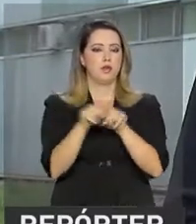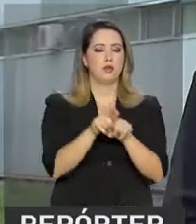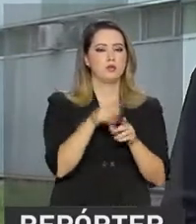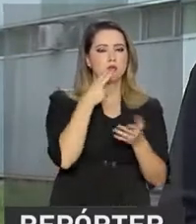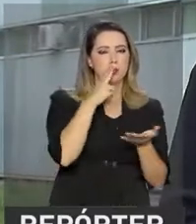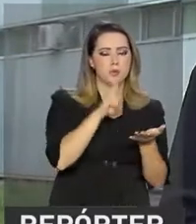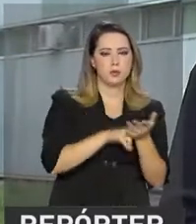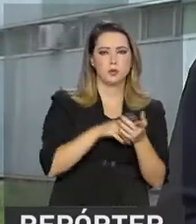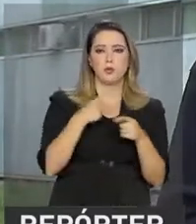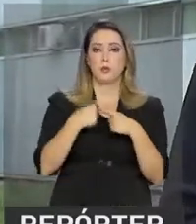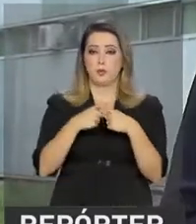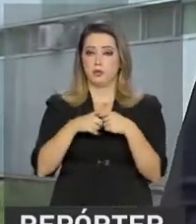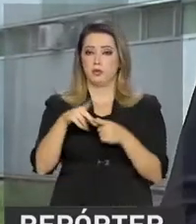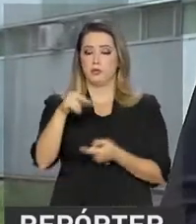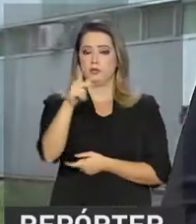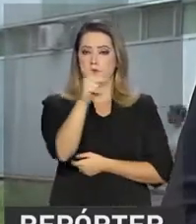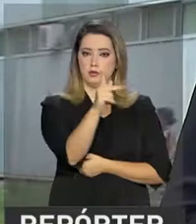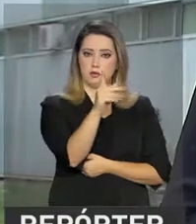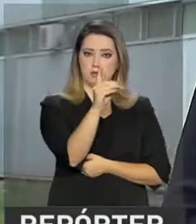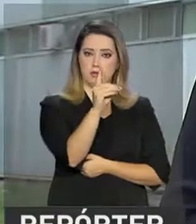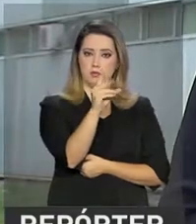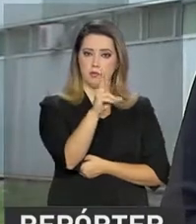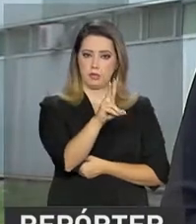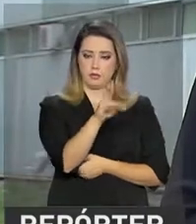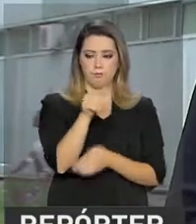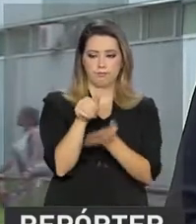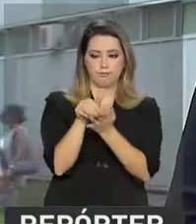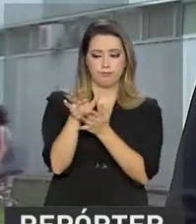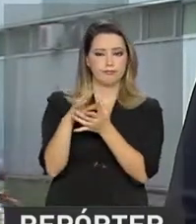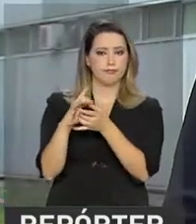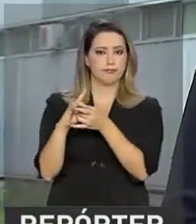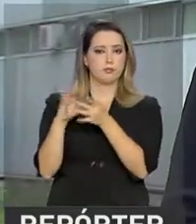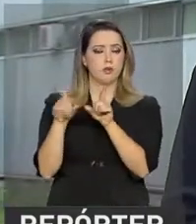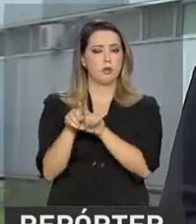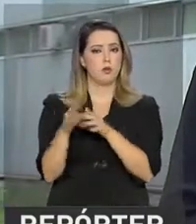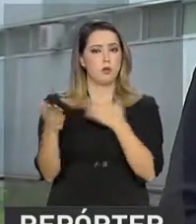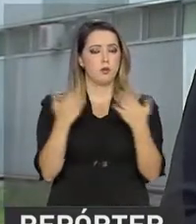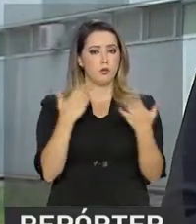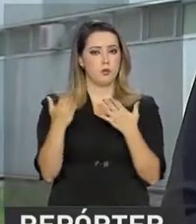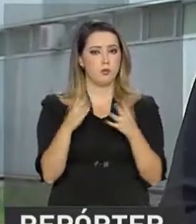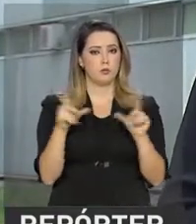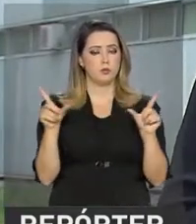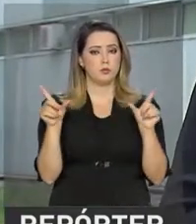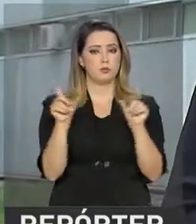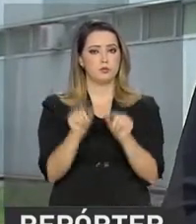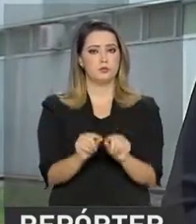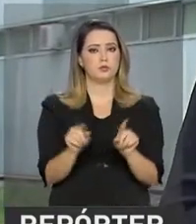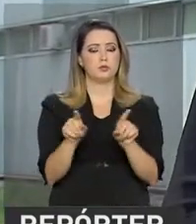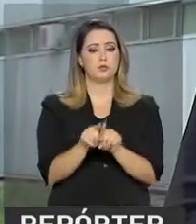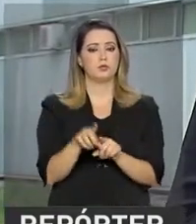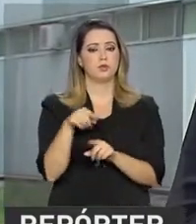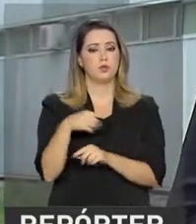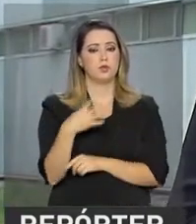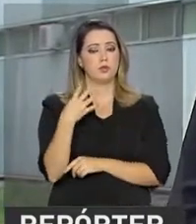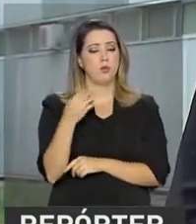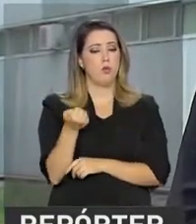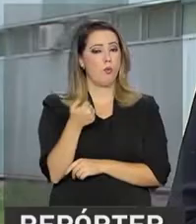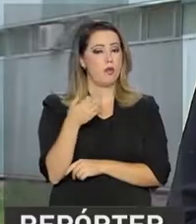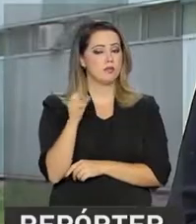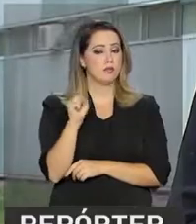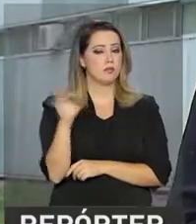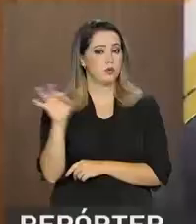demissão voluntária comparado a dezembro de 2015 a redução total do quadro de pessoal das estatais foi de quase